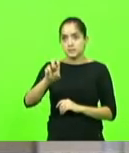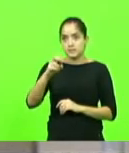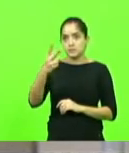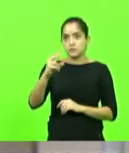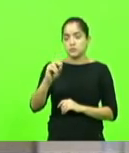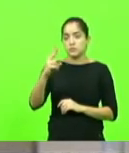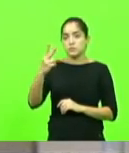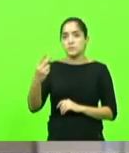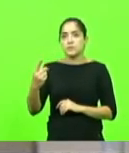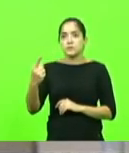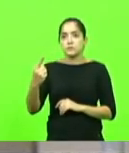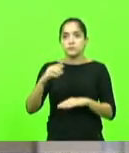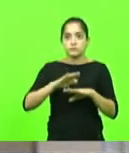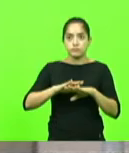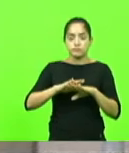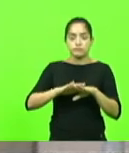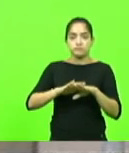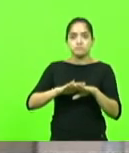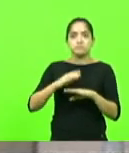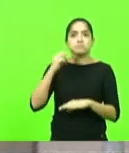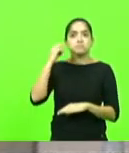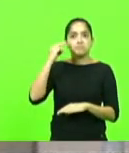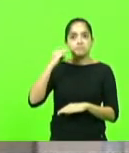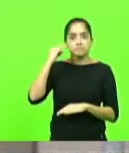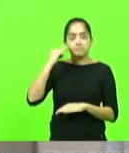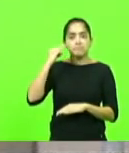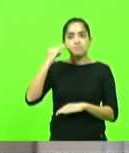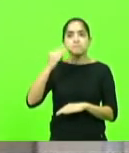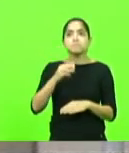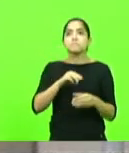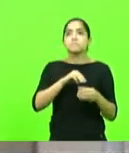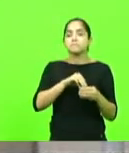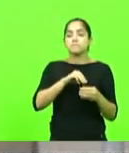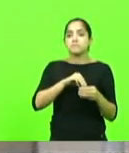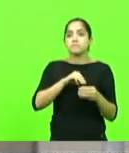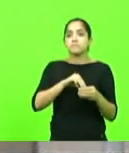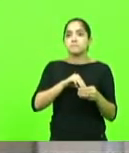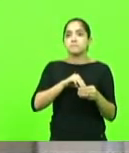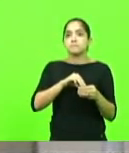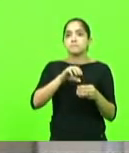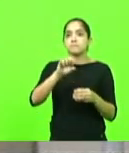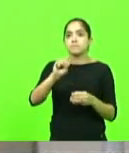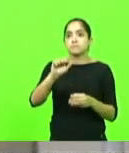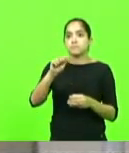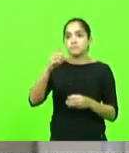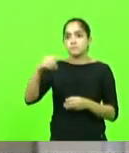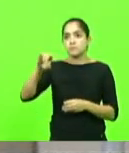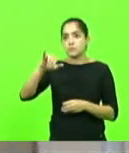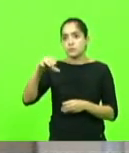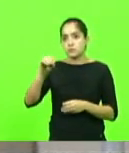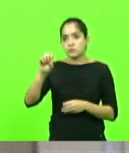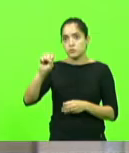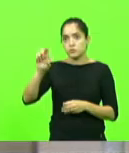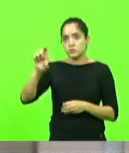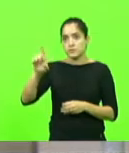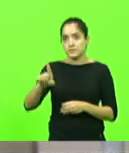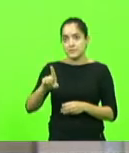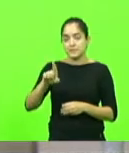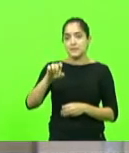217.5/2021, autor deputado Márcio Machado, reconhece o município de São José do Cerrito como a capital catarinense das